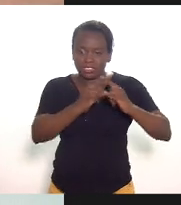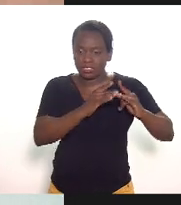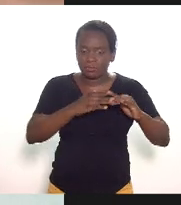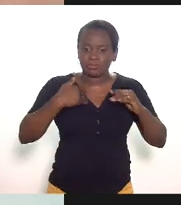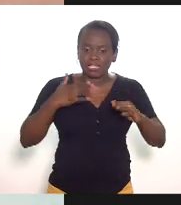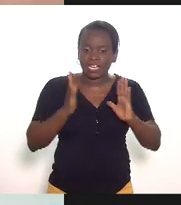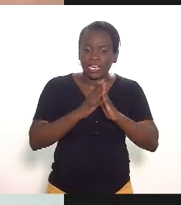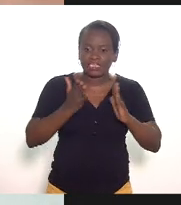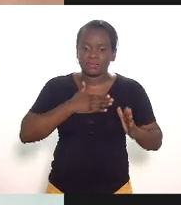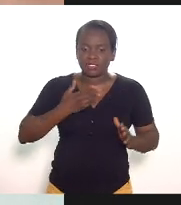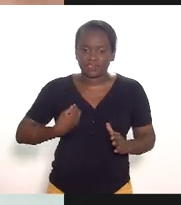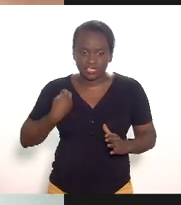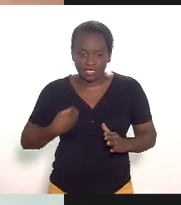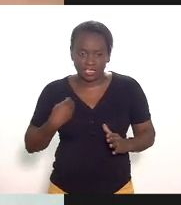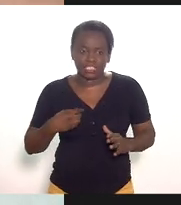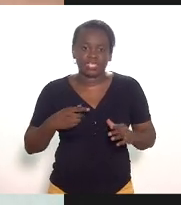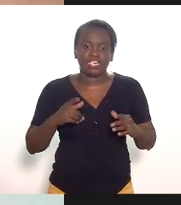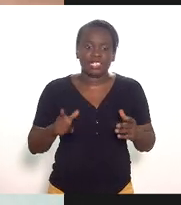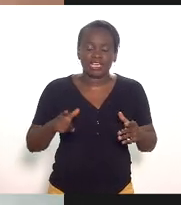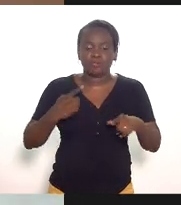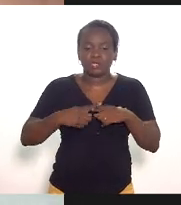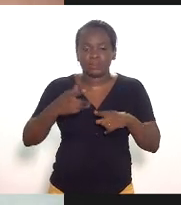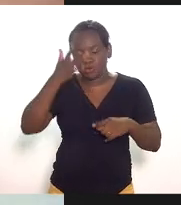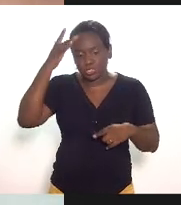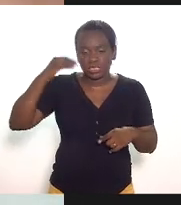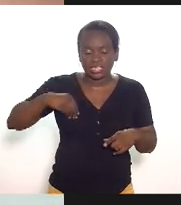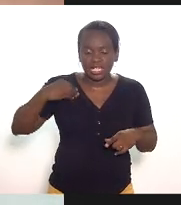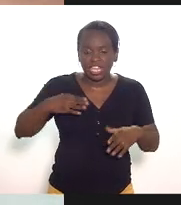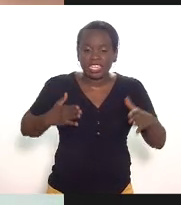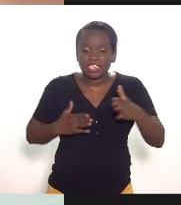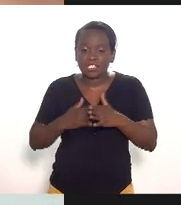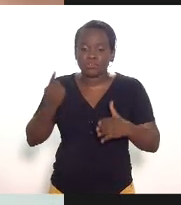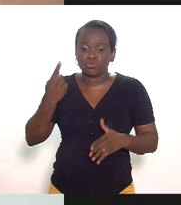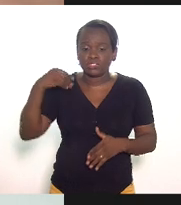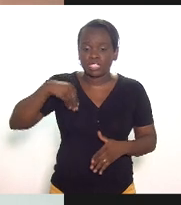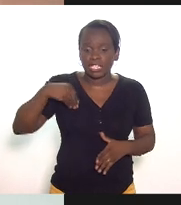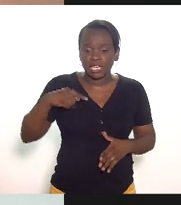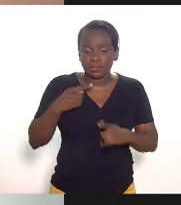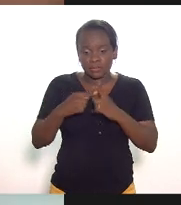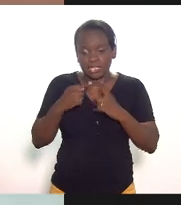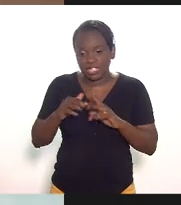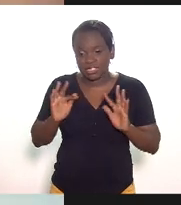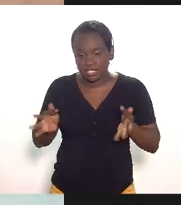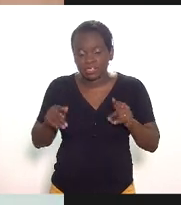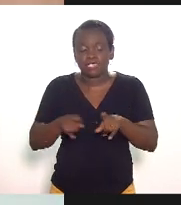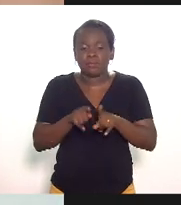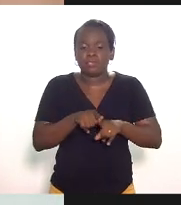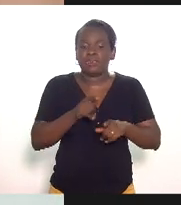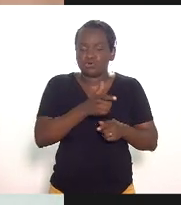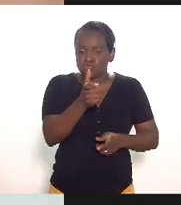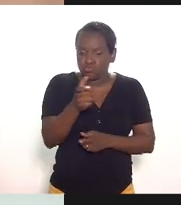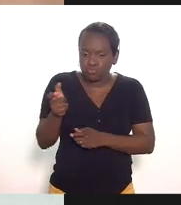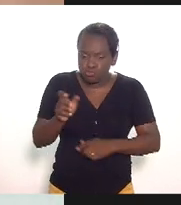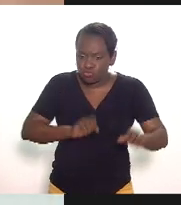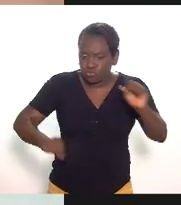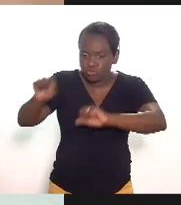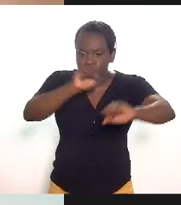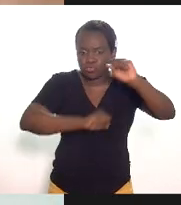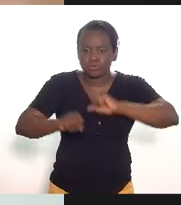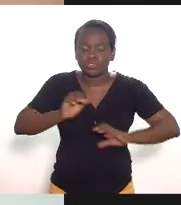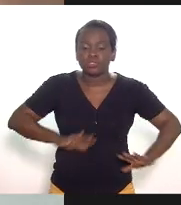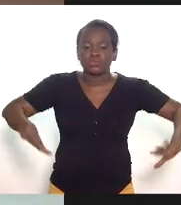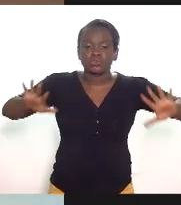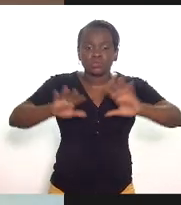aqueles condomínios que a faixa salarial tem até um salário mínimo e meio, também para fazer a sanitização desses condomínios, para